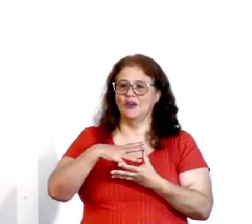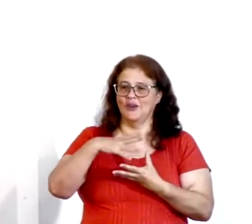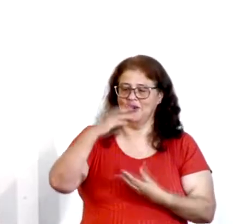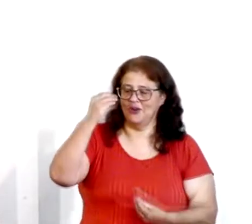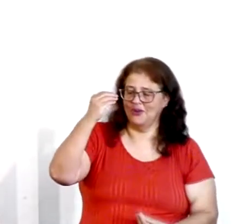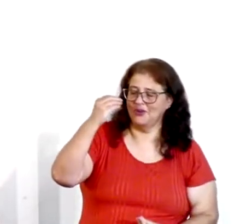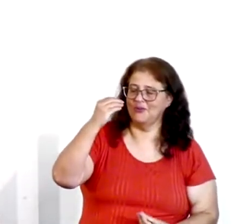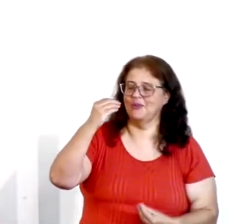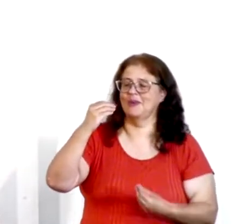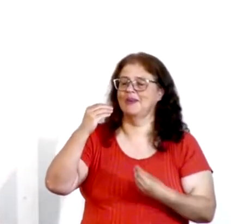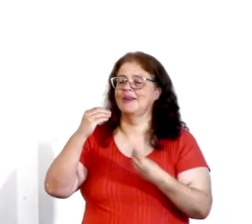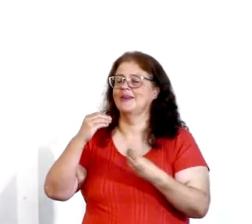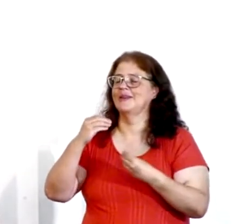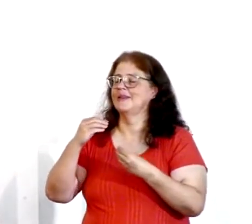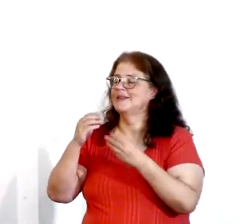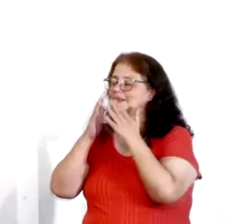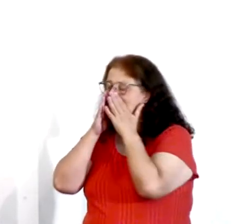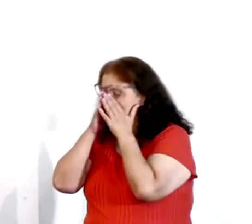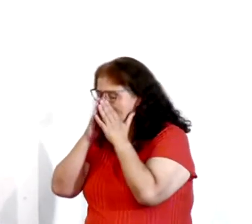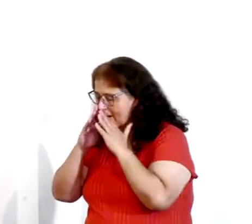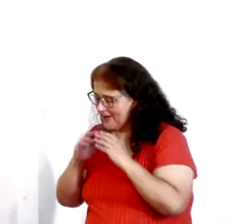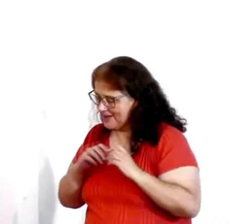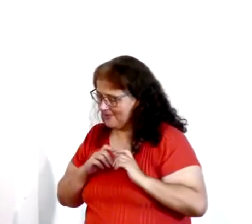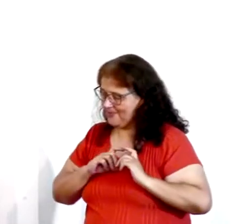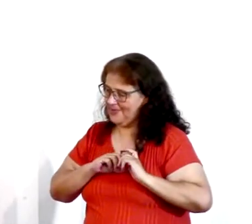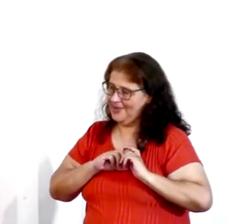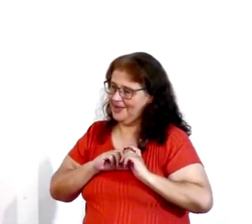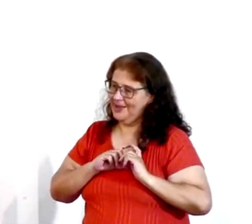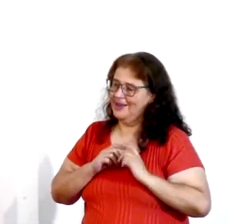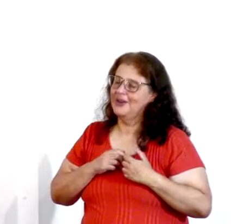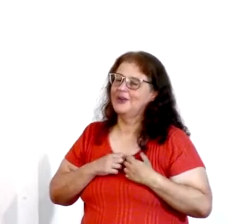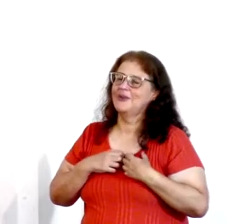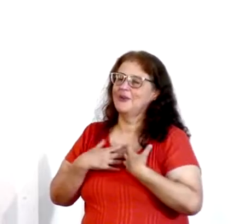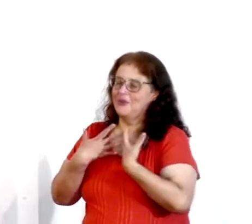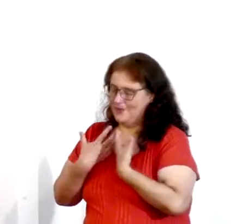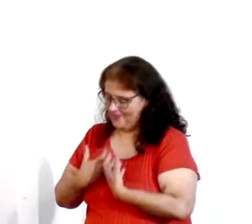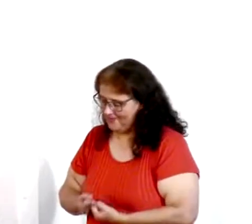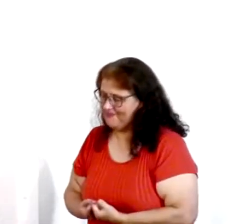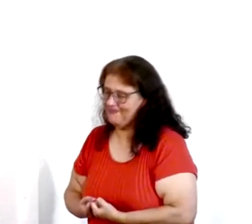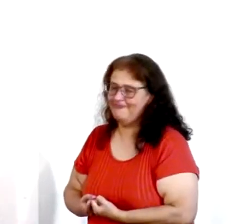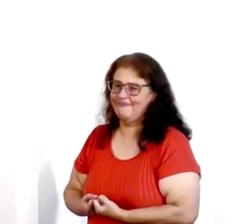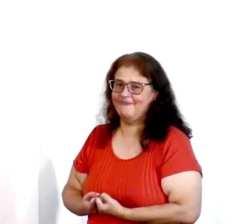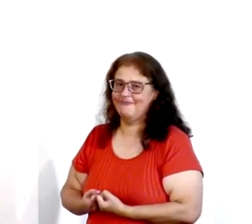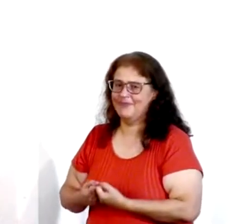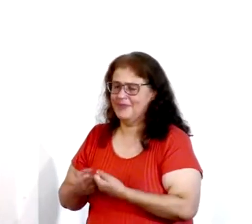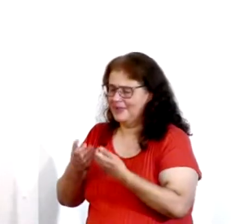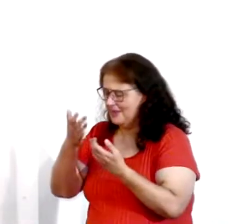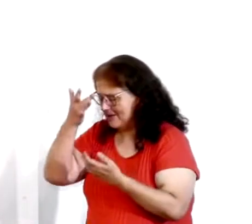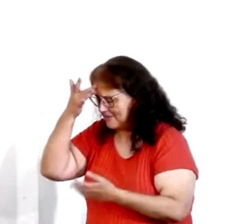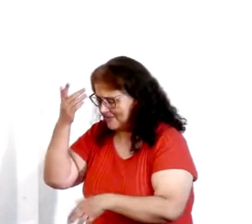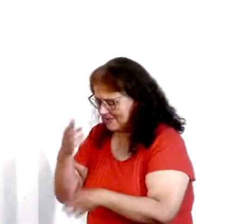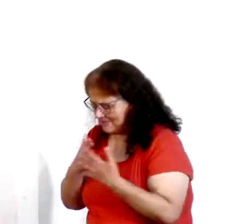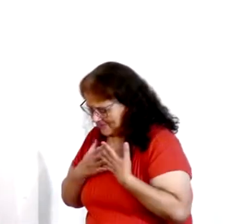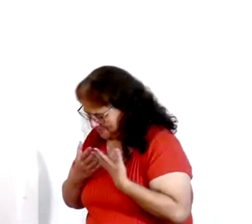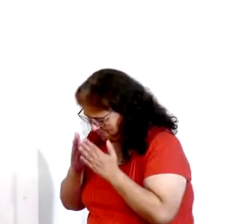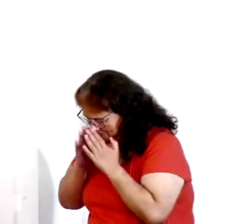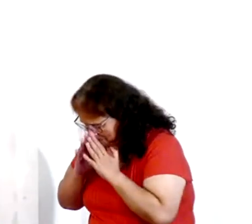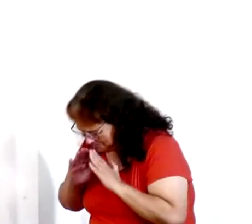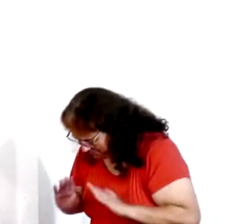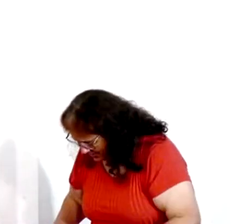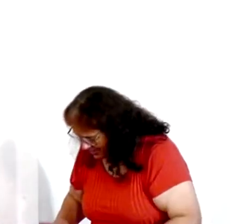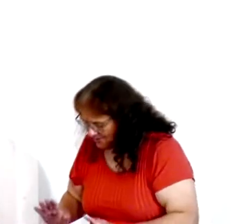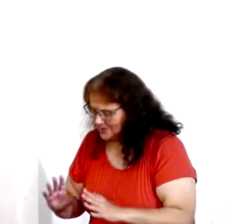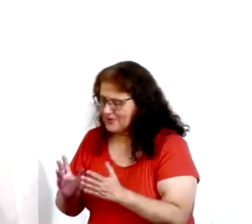coração compungido e contrito, não desprezarás, ó Deus.